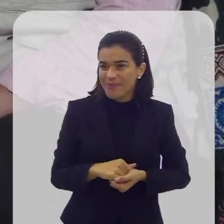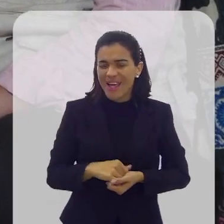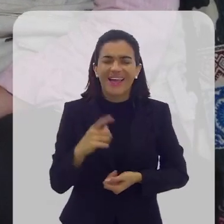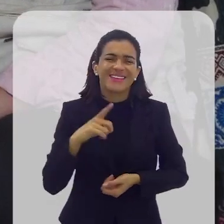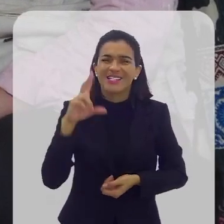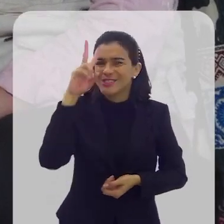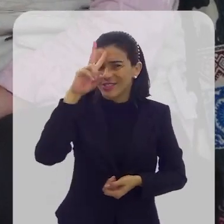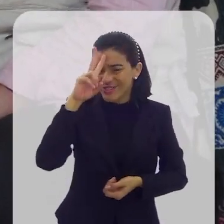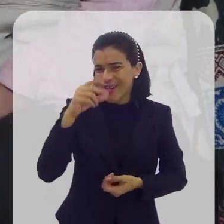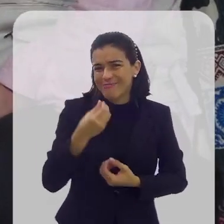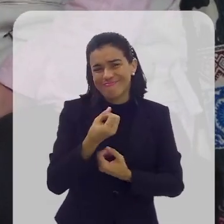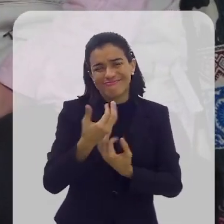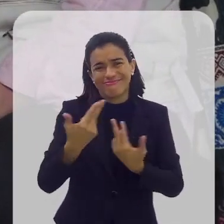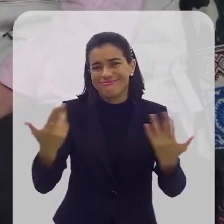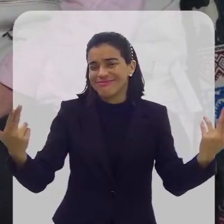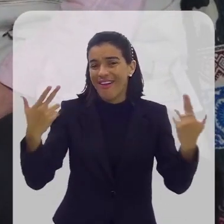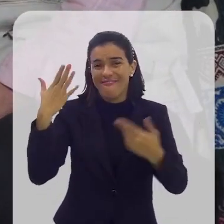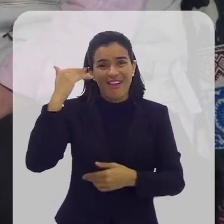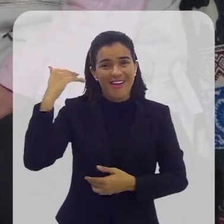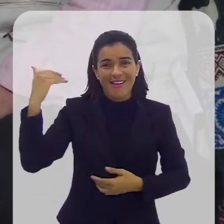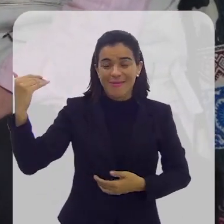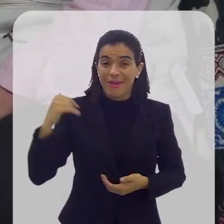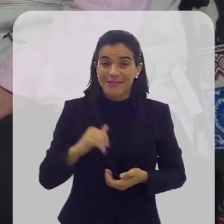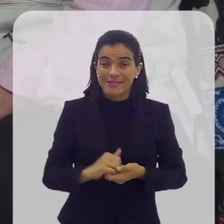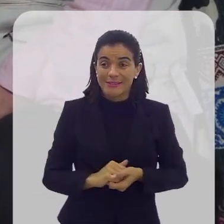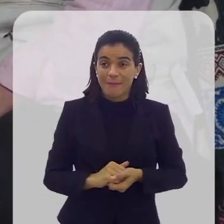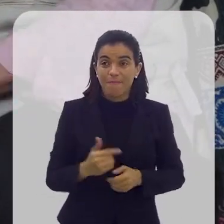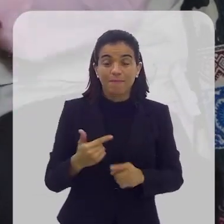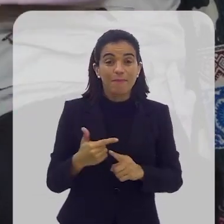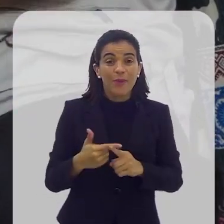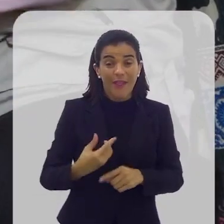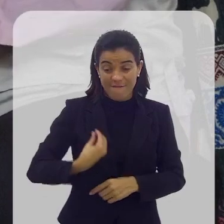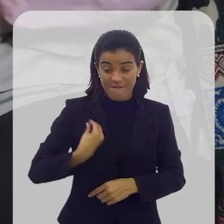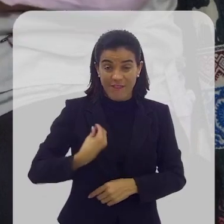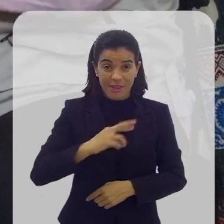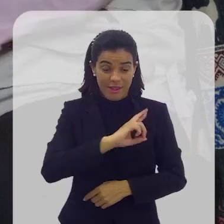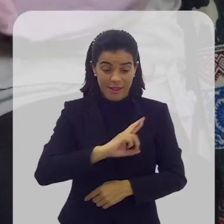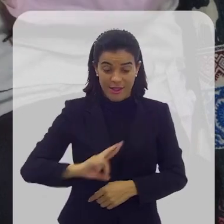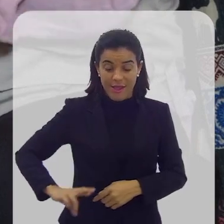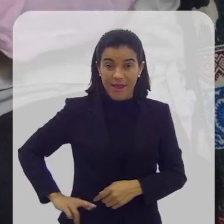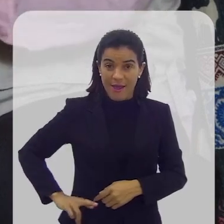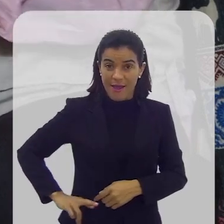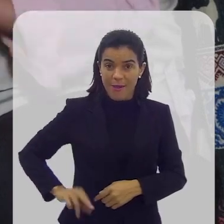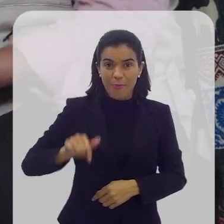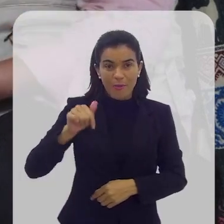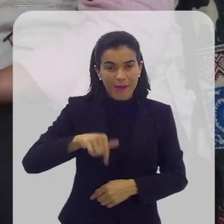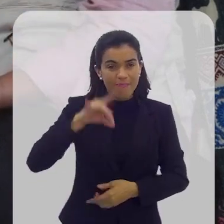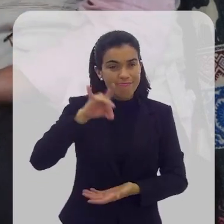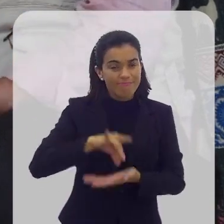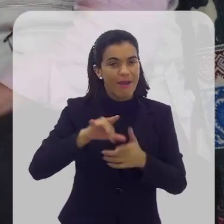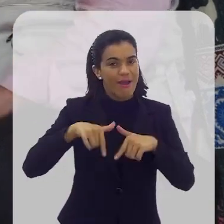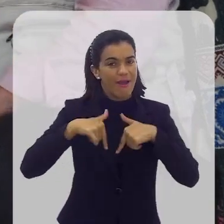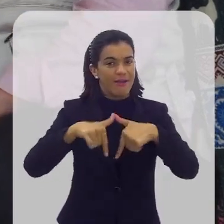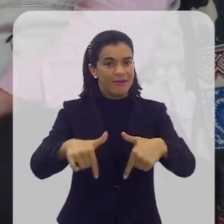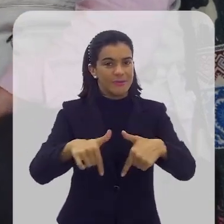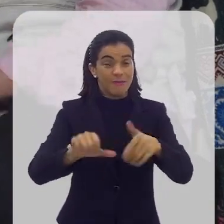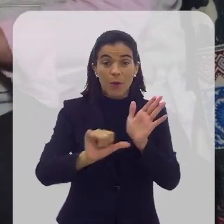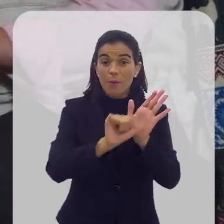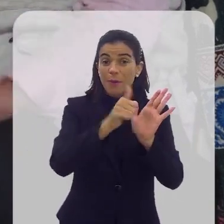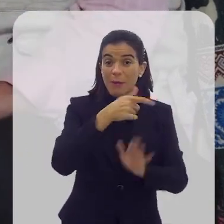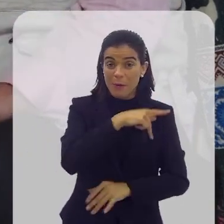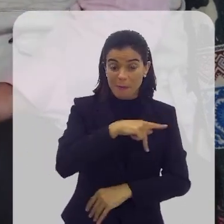e cultura. Então, que hoje é esse tempo do museu. E essas marcas estão aqui. Mas o palácio é marcado por